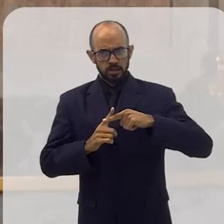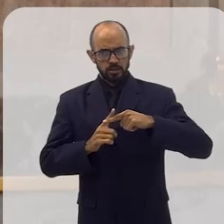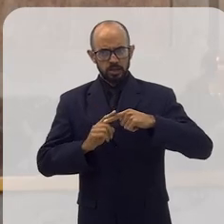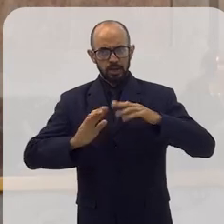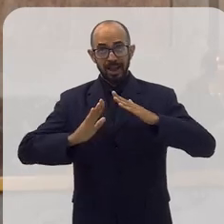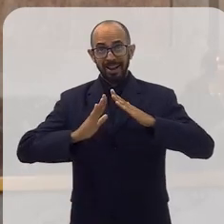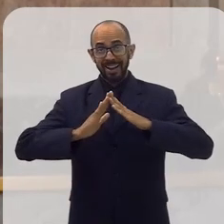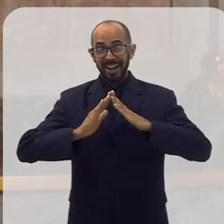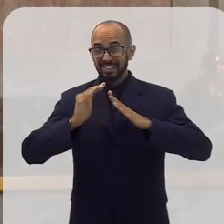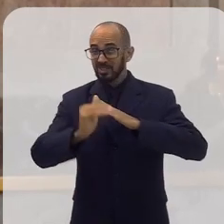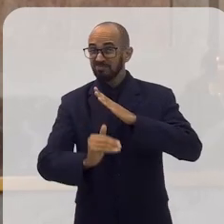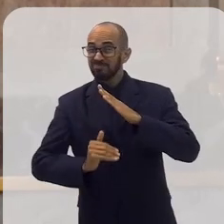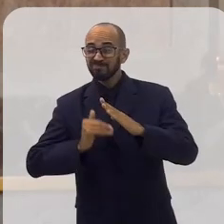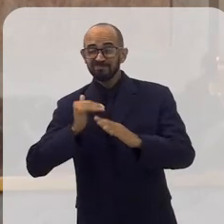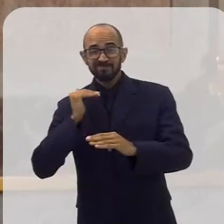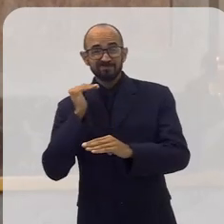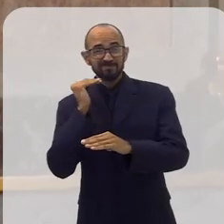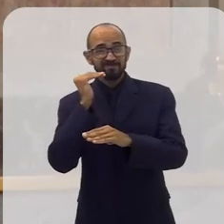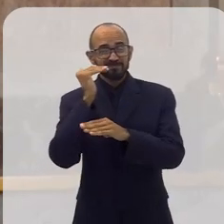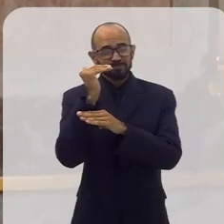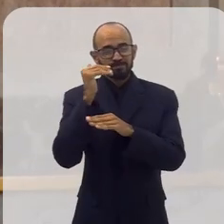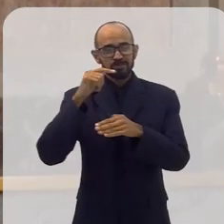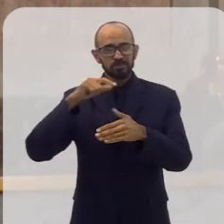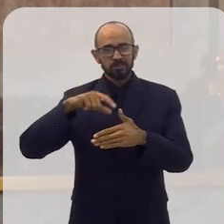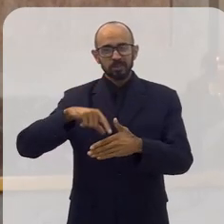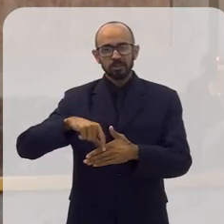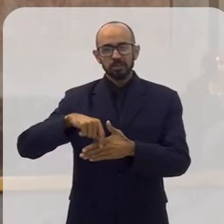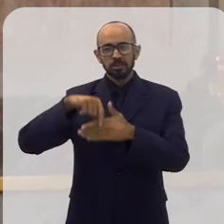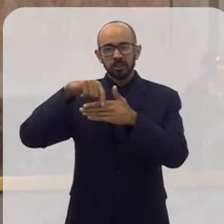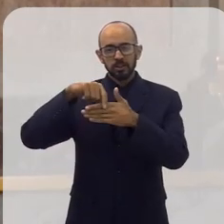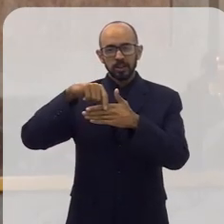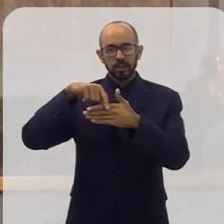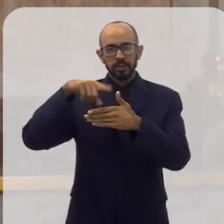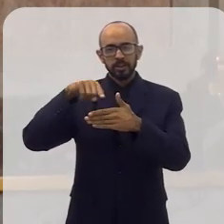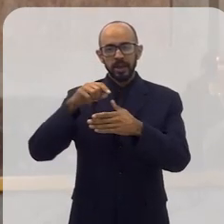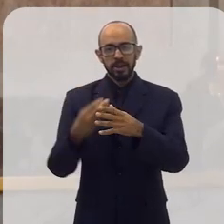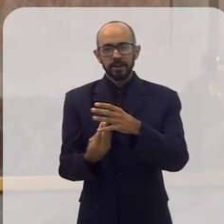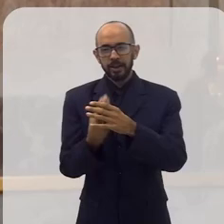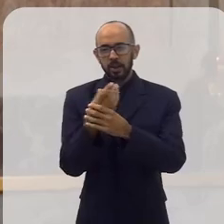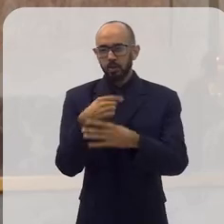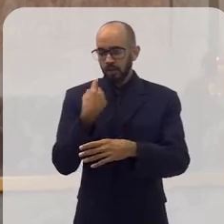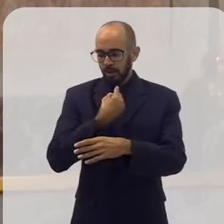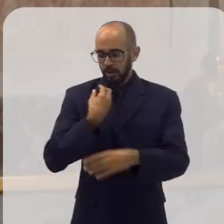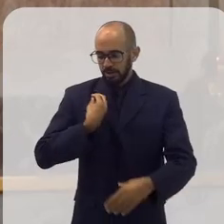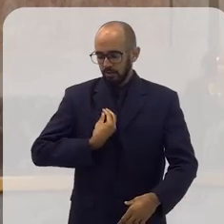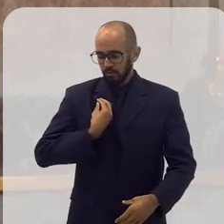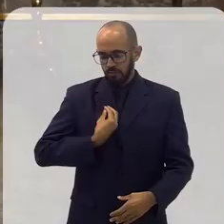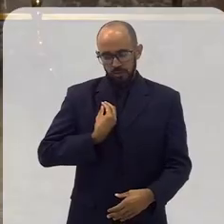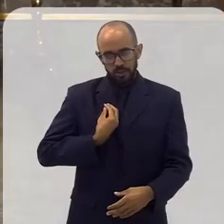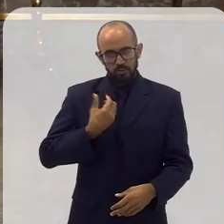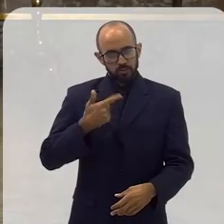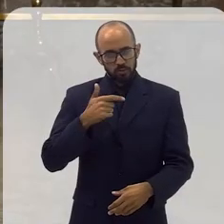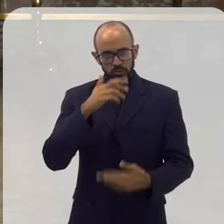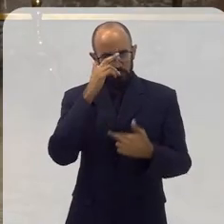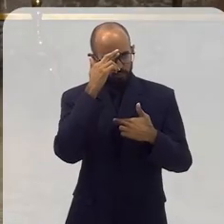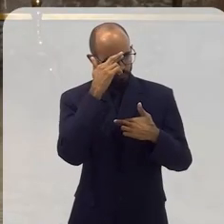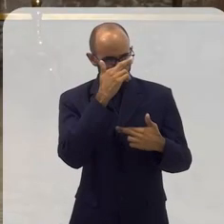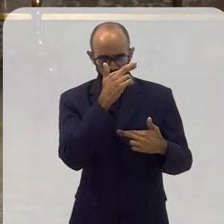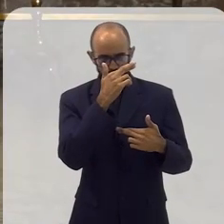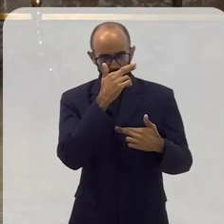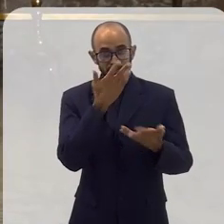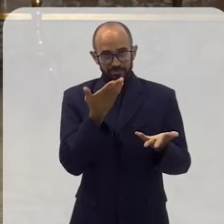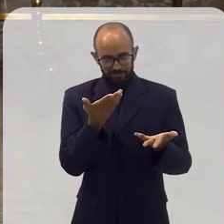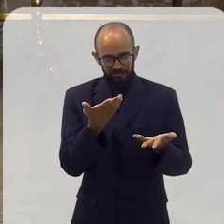igreja, na casa do mais altíssimo autoridade do mundo, que é o Criador de nossa vida, você vamos, não